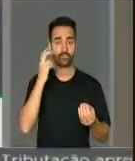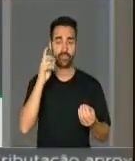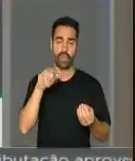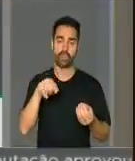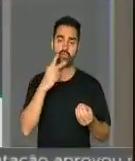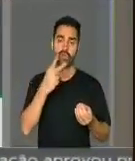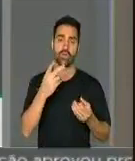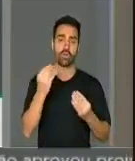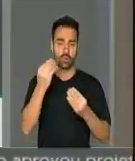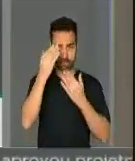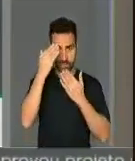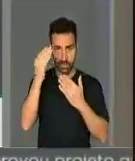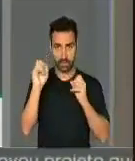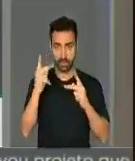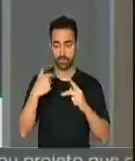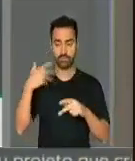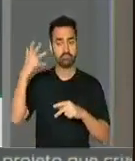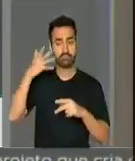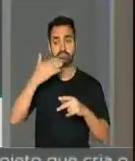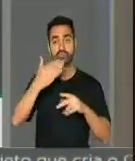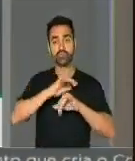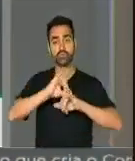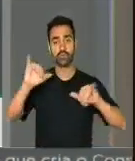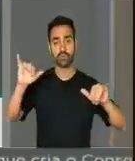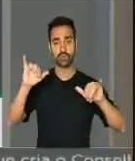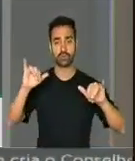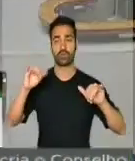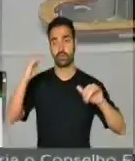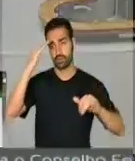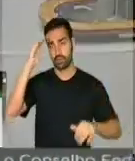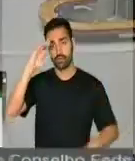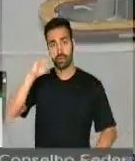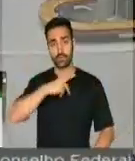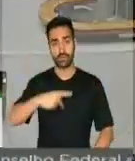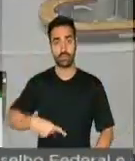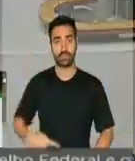considerações. Gostaria que a minha fala fosse veiculada na Voz do Brasil. Muito obrigado, senhor presidente. Eu gostaria de falar com Vossa Excelência.